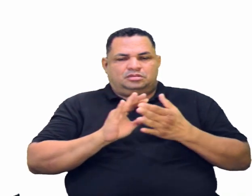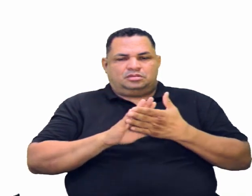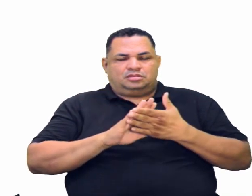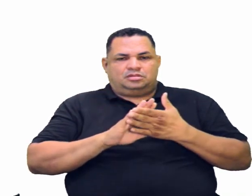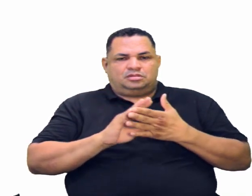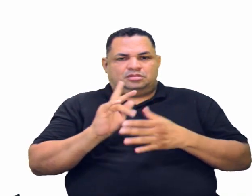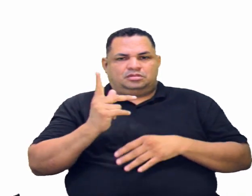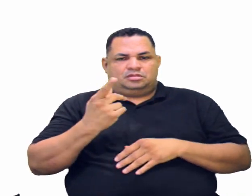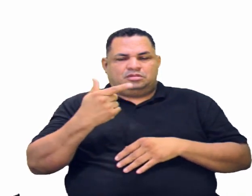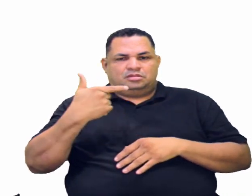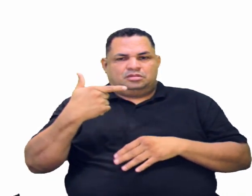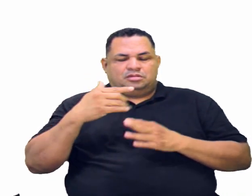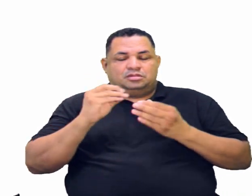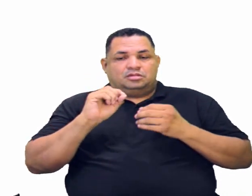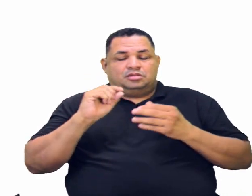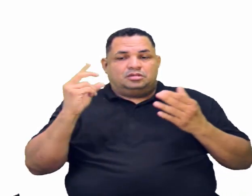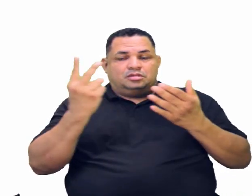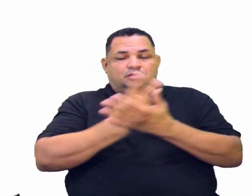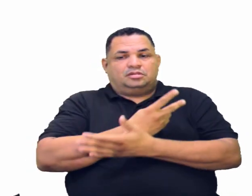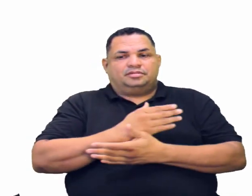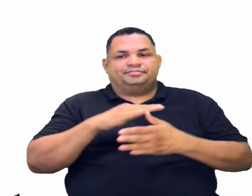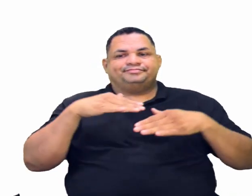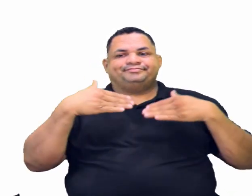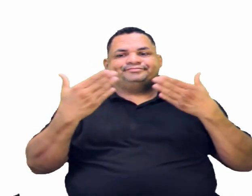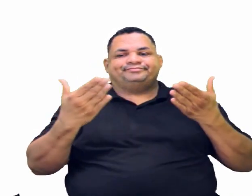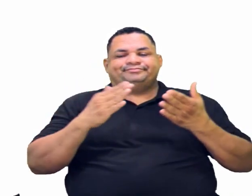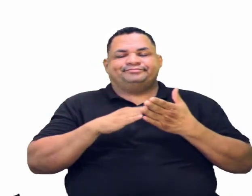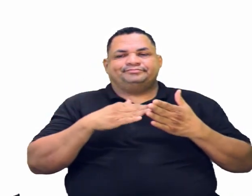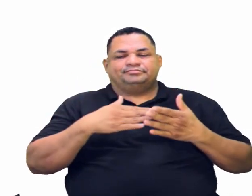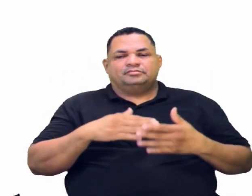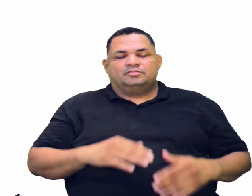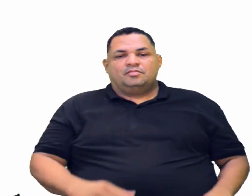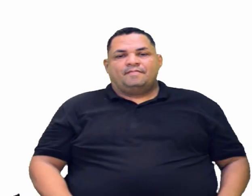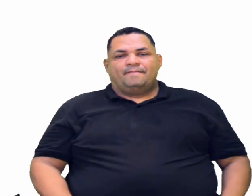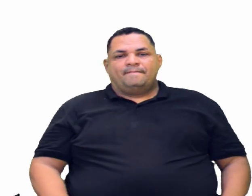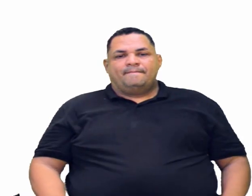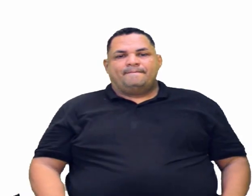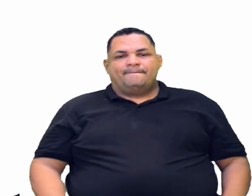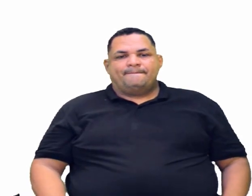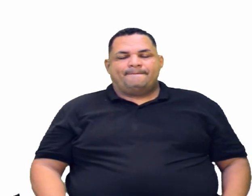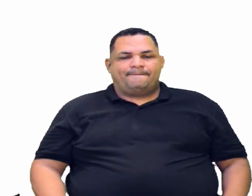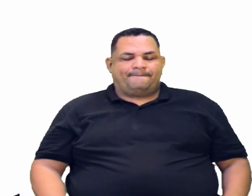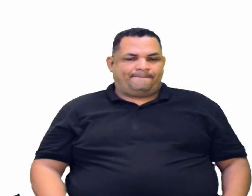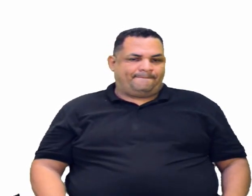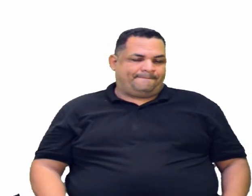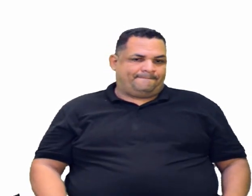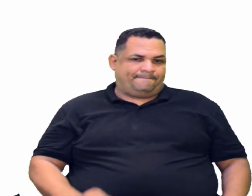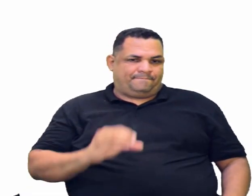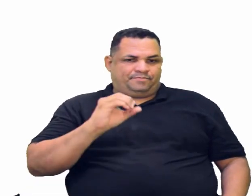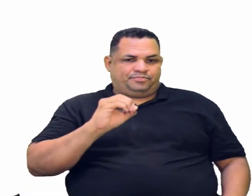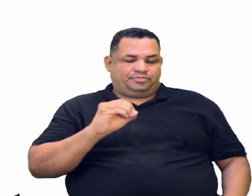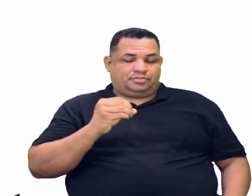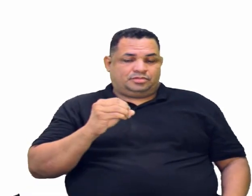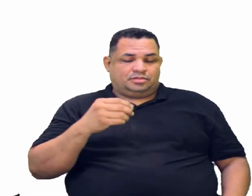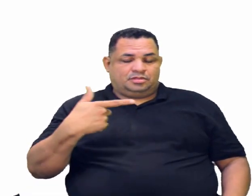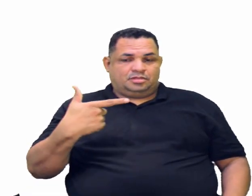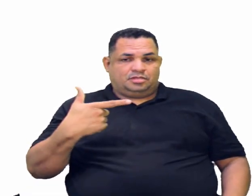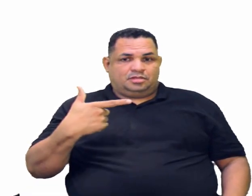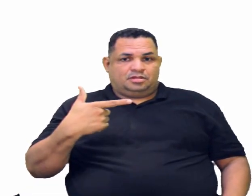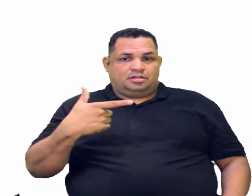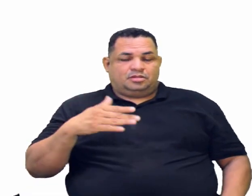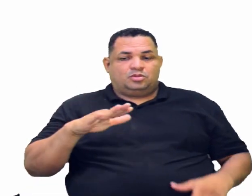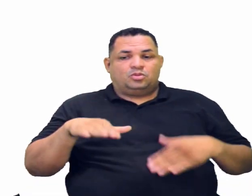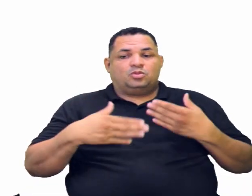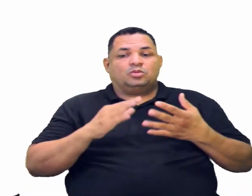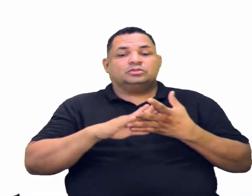aqui. E aí o que que vai acontecer? Quando ele sai na forma de uma hidroxila. Só que o oxigênio, ele faz